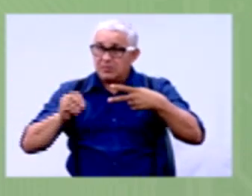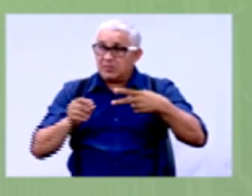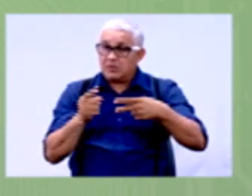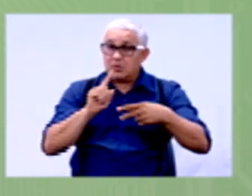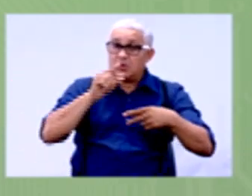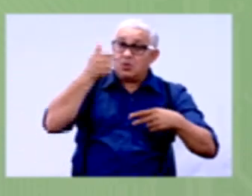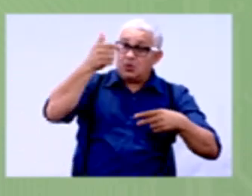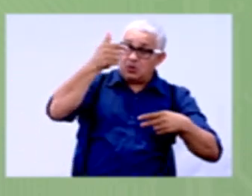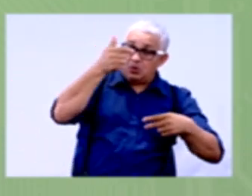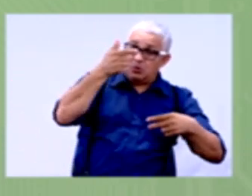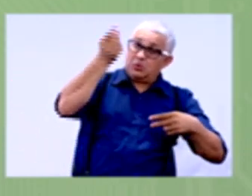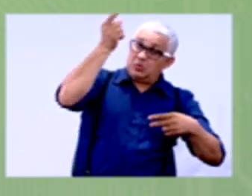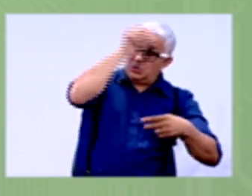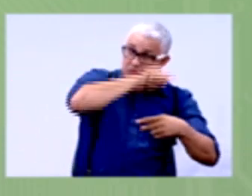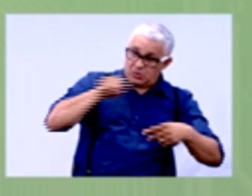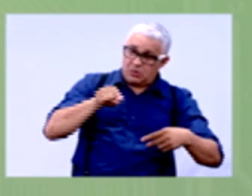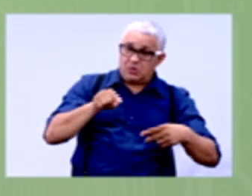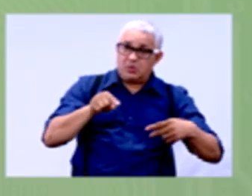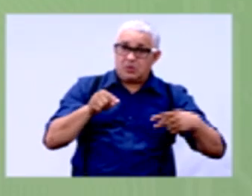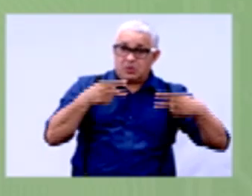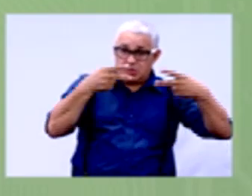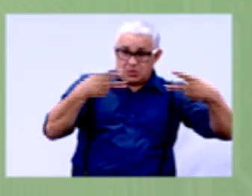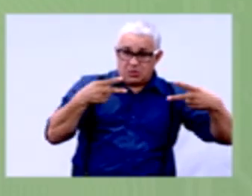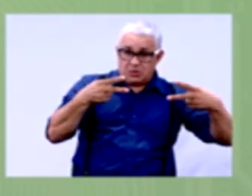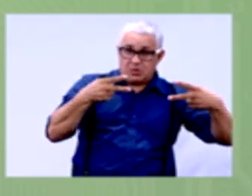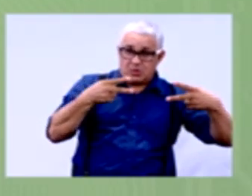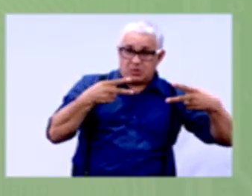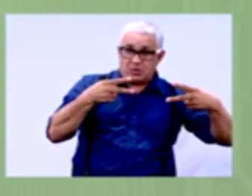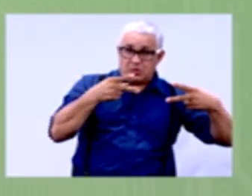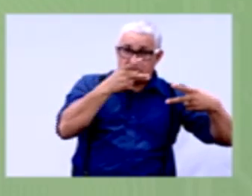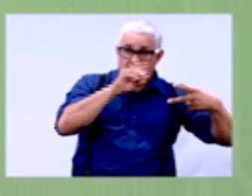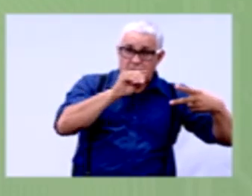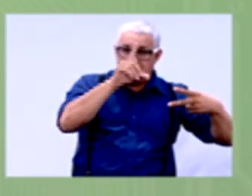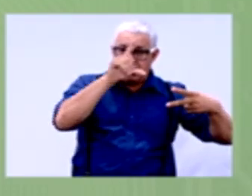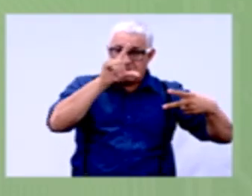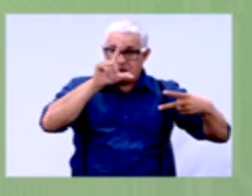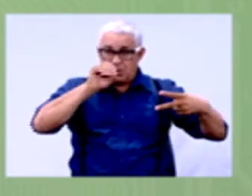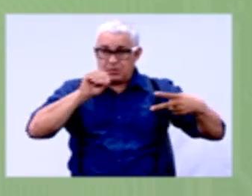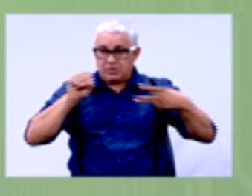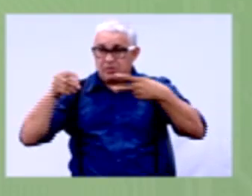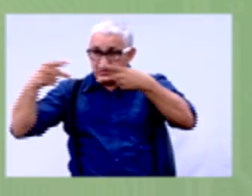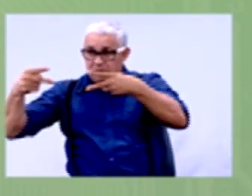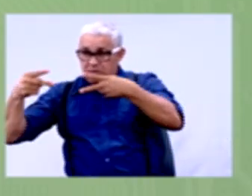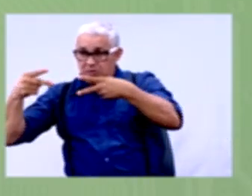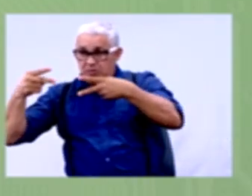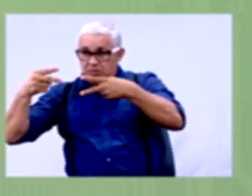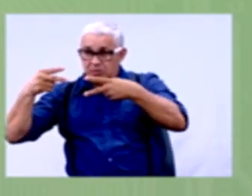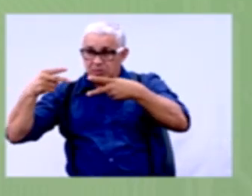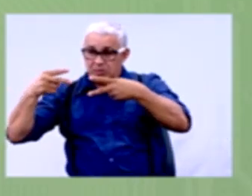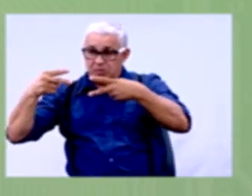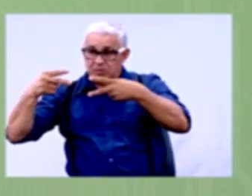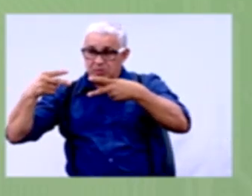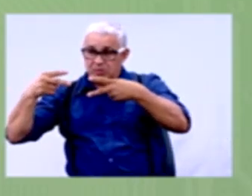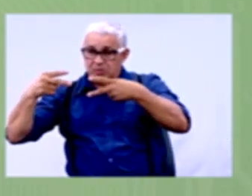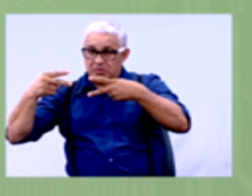nós temos essas duas sessões criadas. Na função mostrar informação, nós